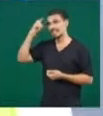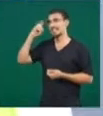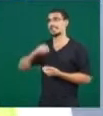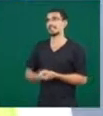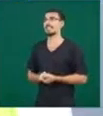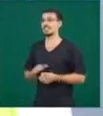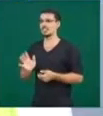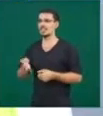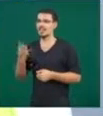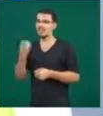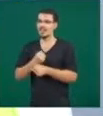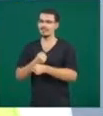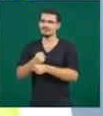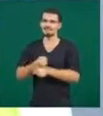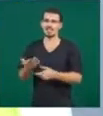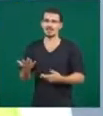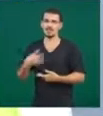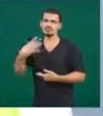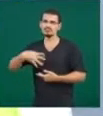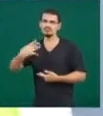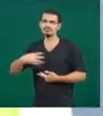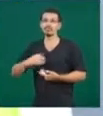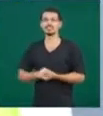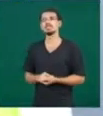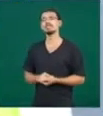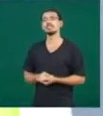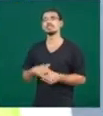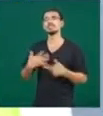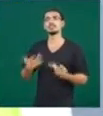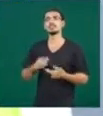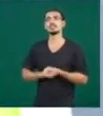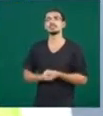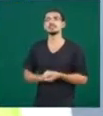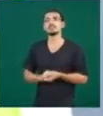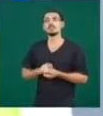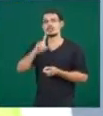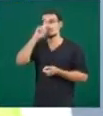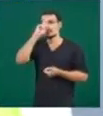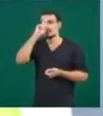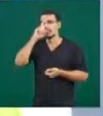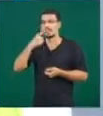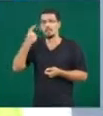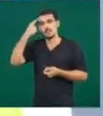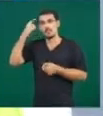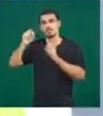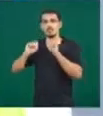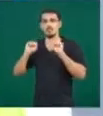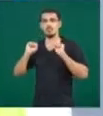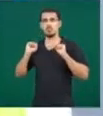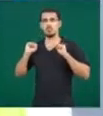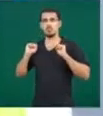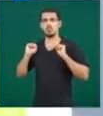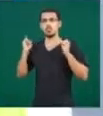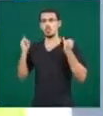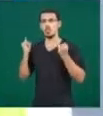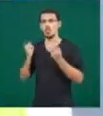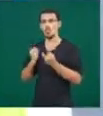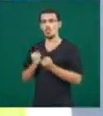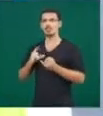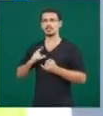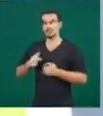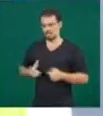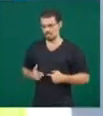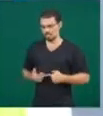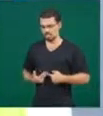4ª caminhada que a gente já faz, né? A clínica, a gente trabalha com emagrecimento, então tem cirurgia bariátrica,